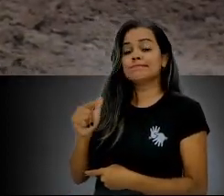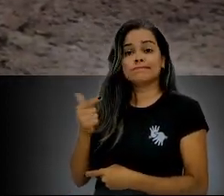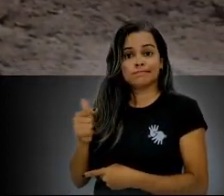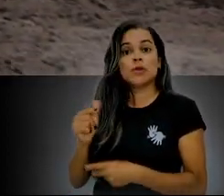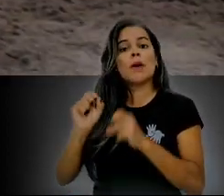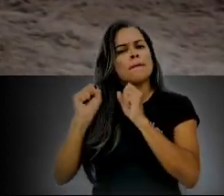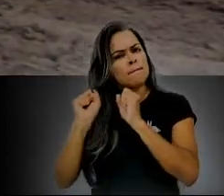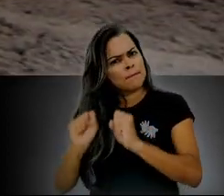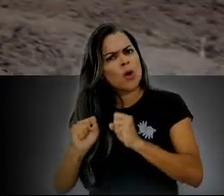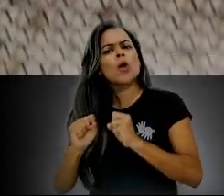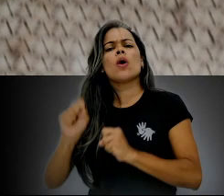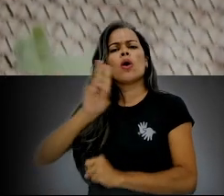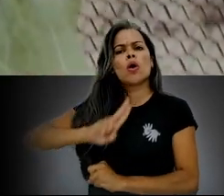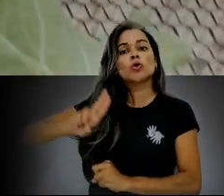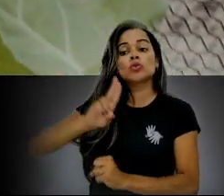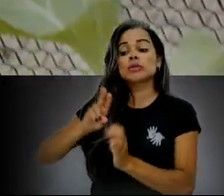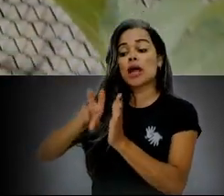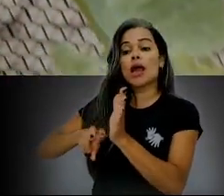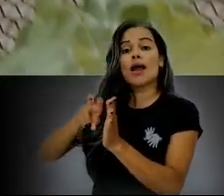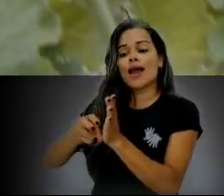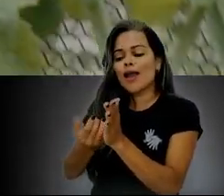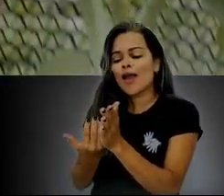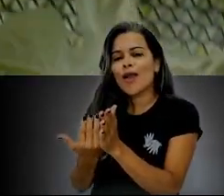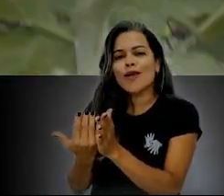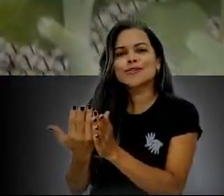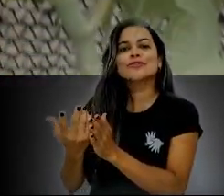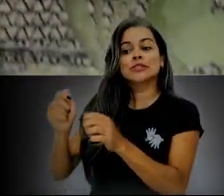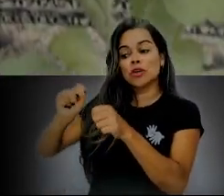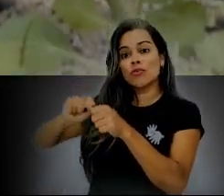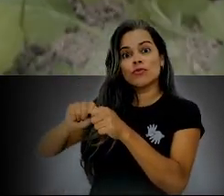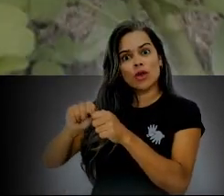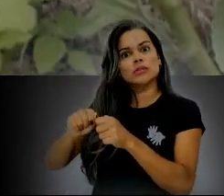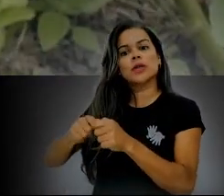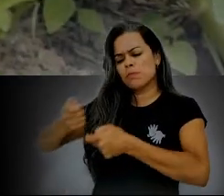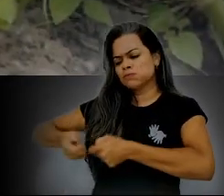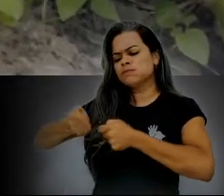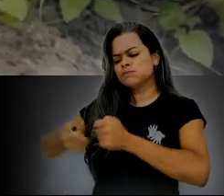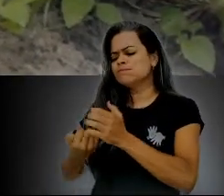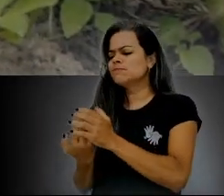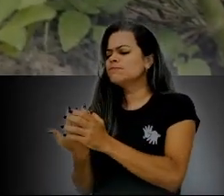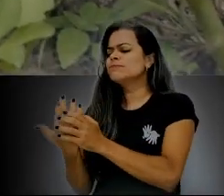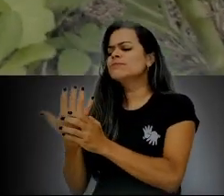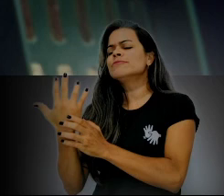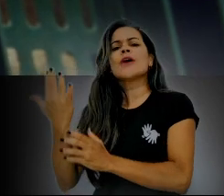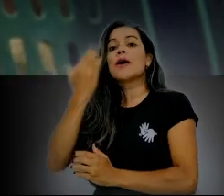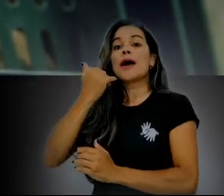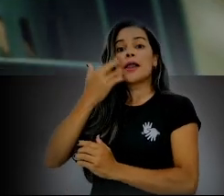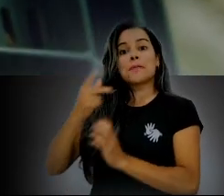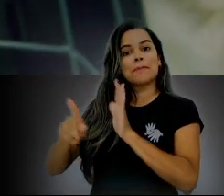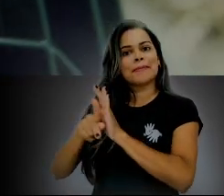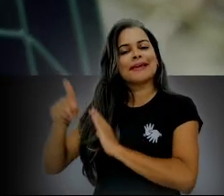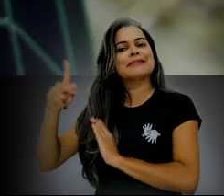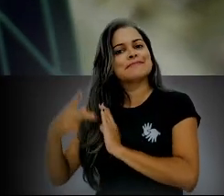aquisitivo podem estar usando agroecologia justamente para produzir o próprio uns um na propriedade para os seus próprios